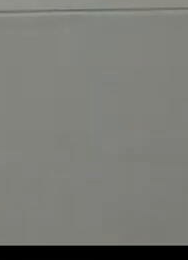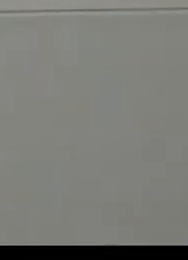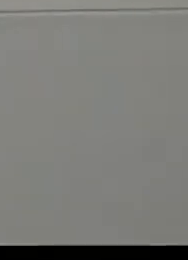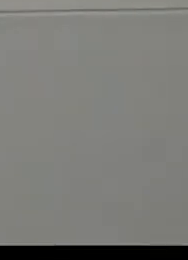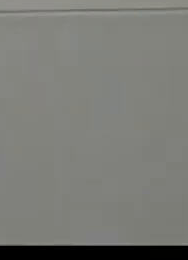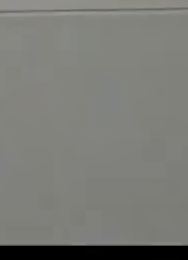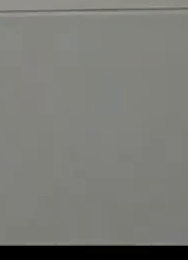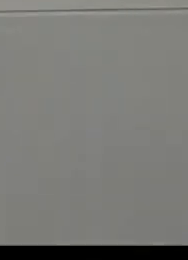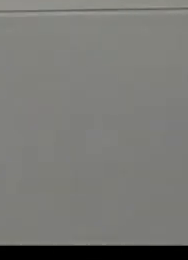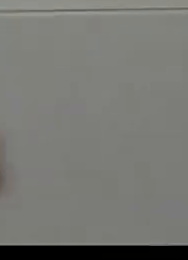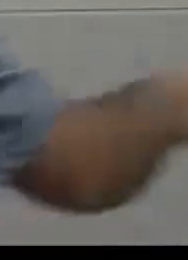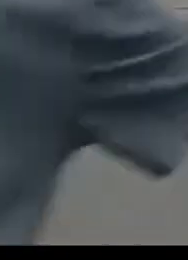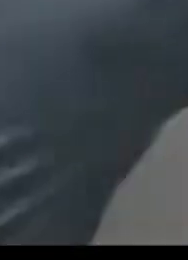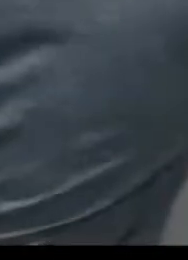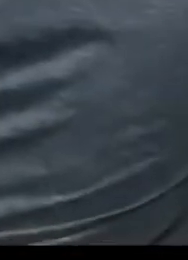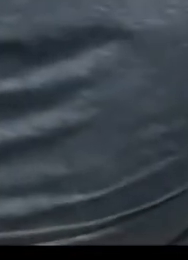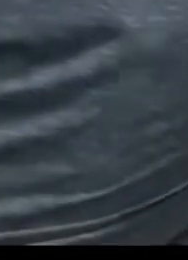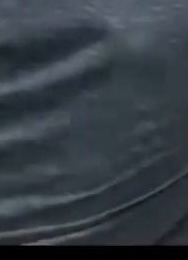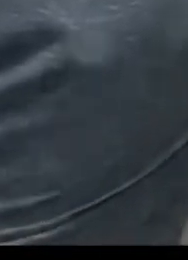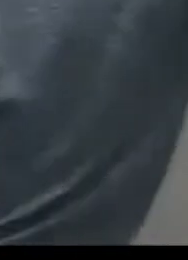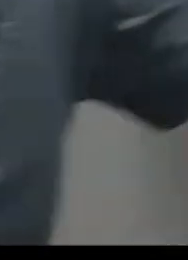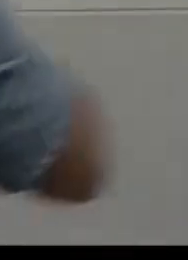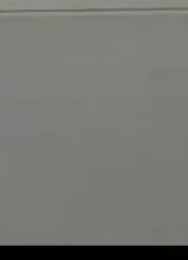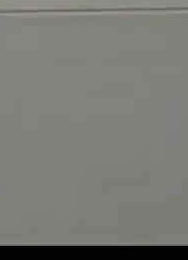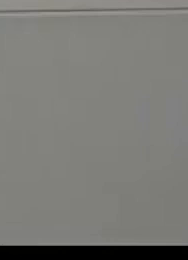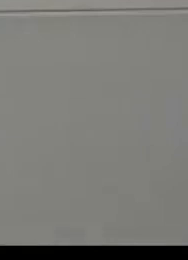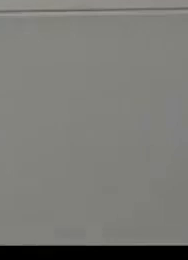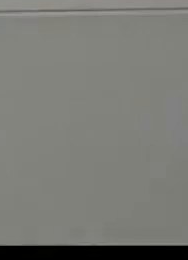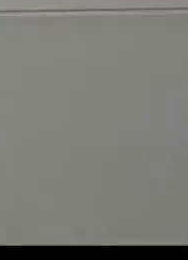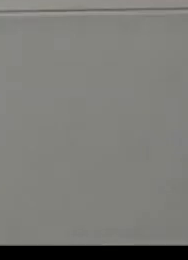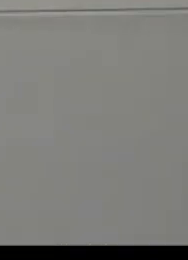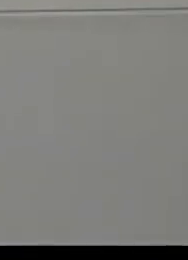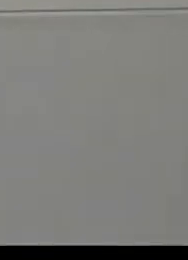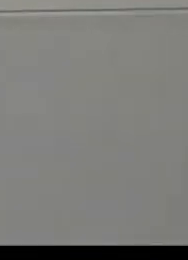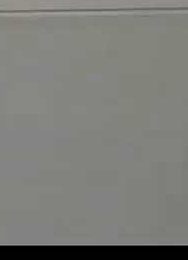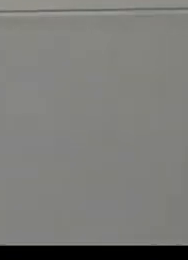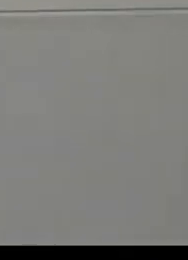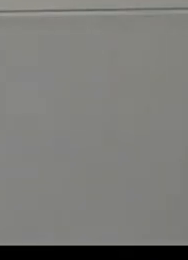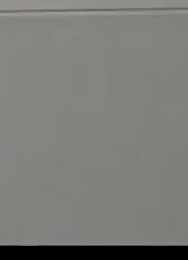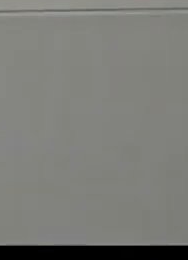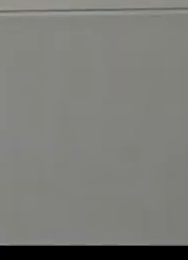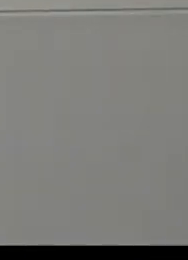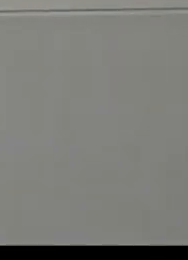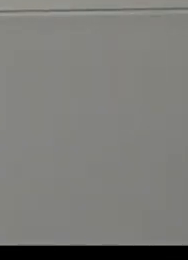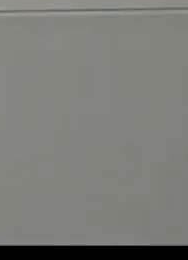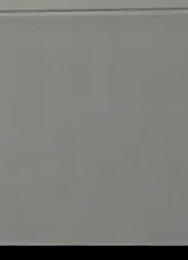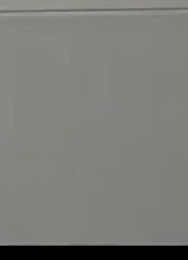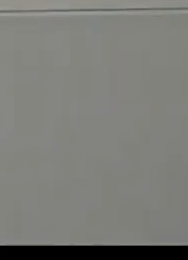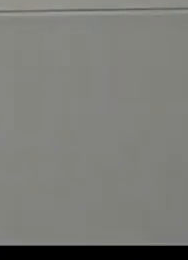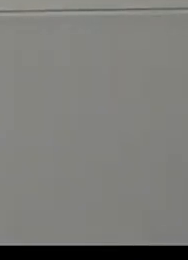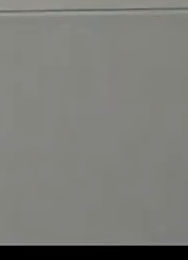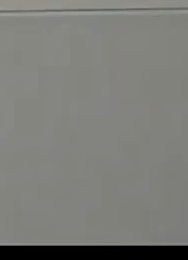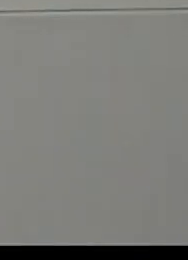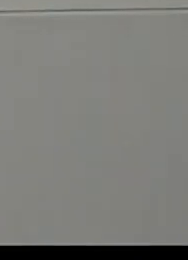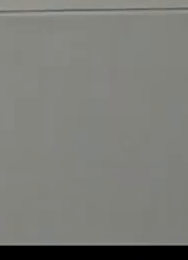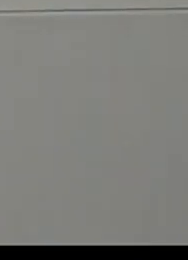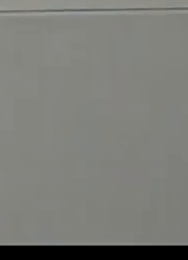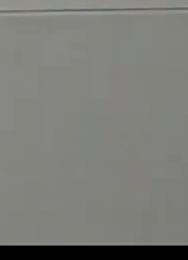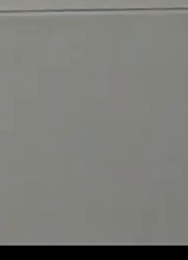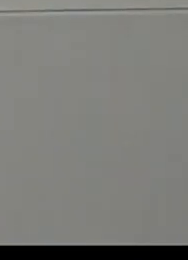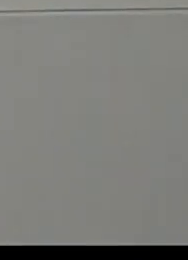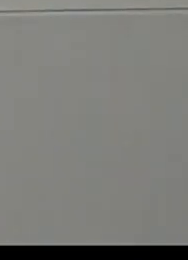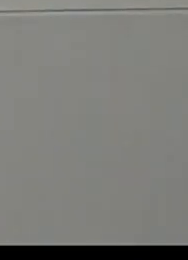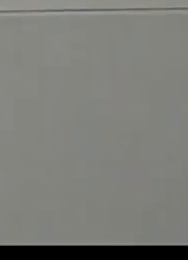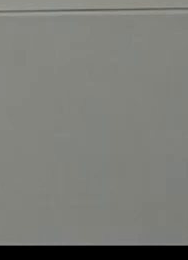80, certo? A partir disso, vamos pegar aqui como referência que a gente está trabalhando. Assim, mas eu não sei quanto que é a tabuada